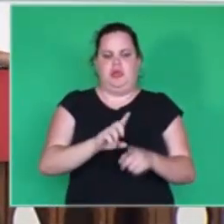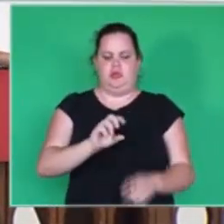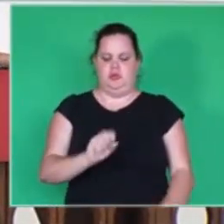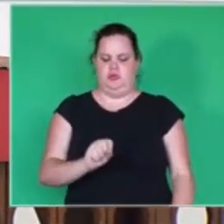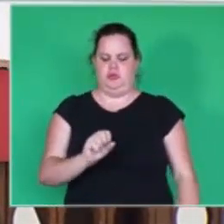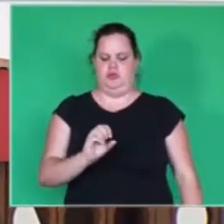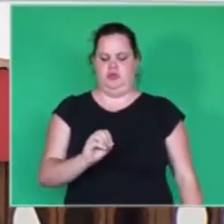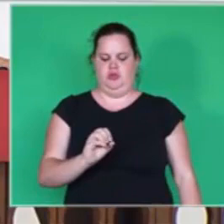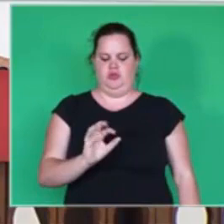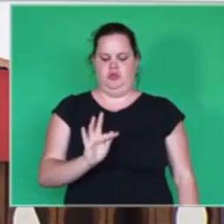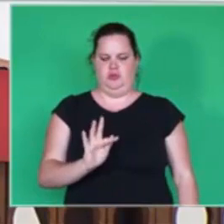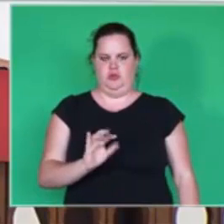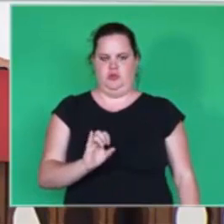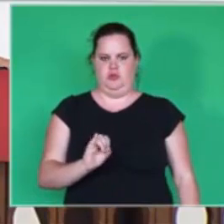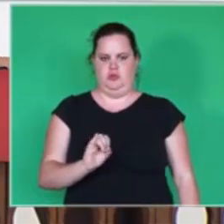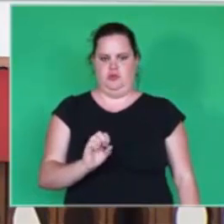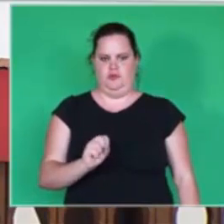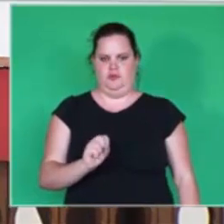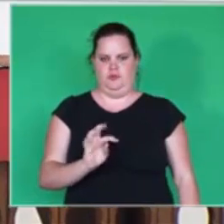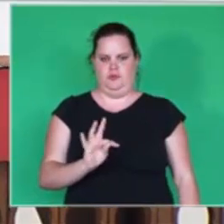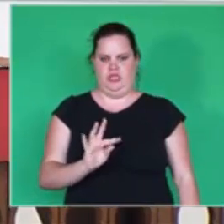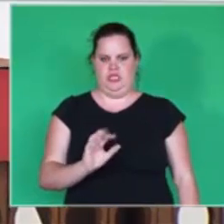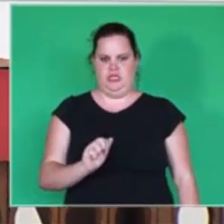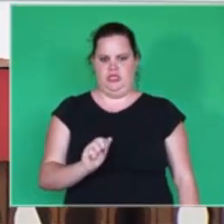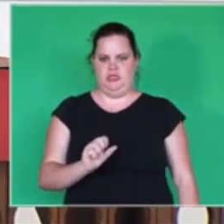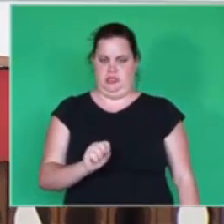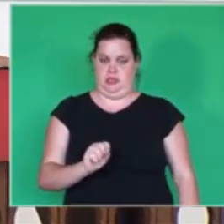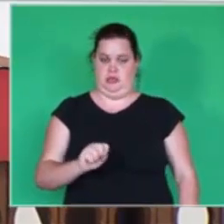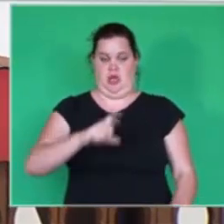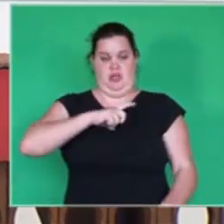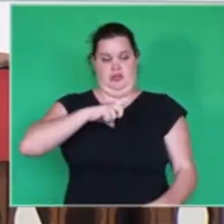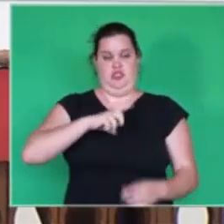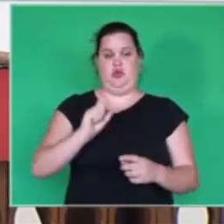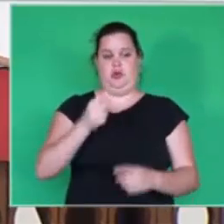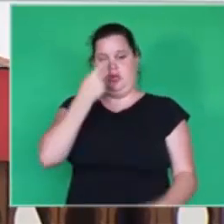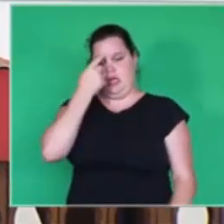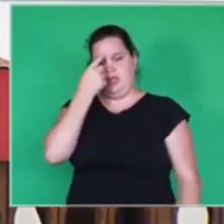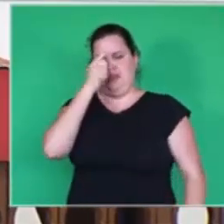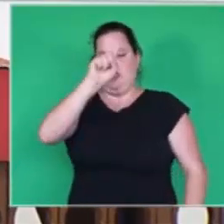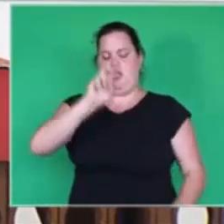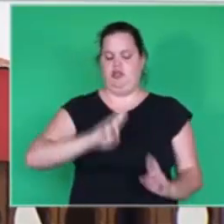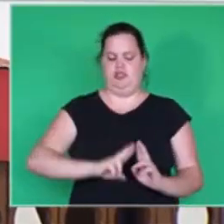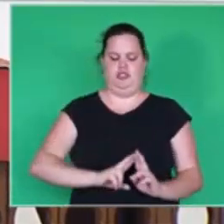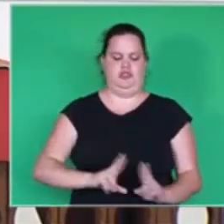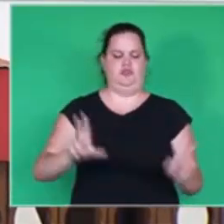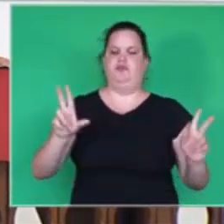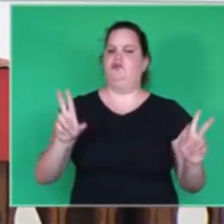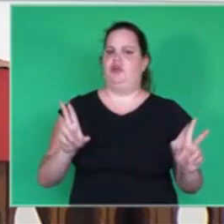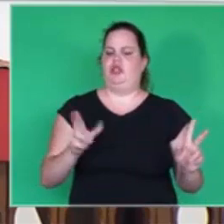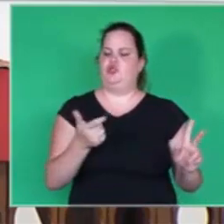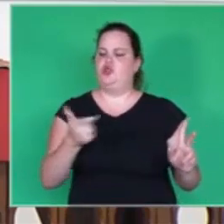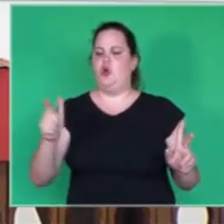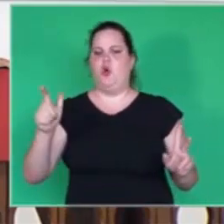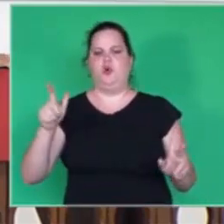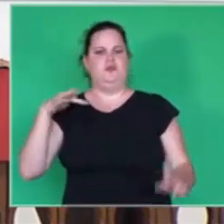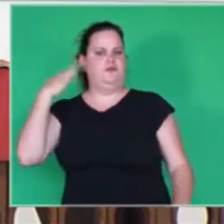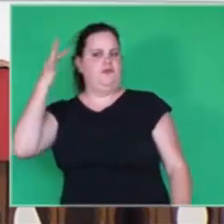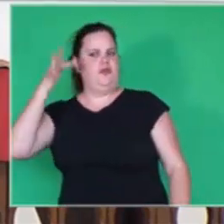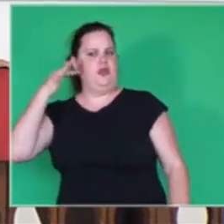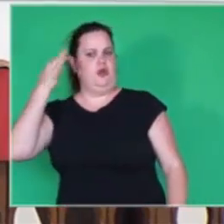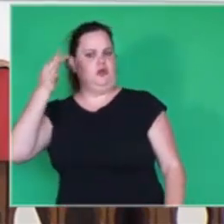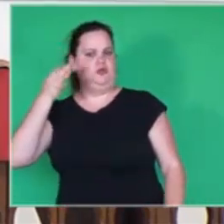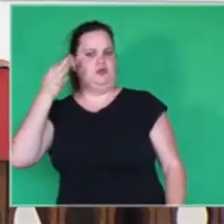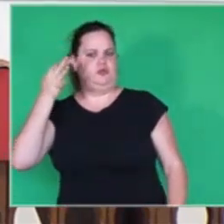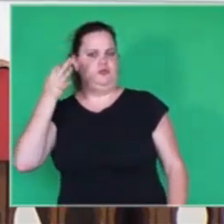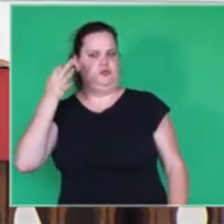sofistas. E eles tinham uma ideia diferente daqueles outros filósofos que vieram antes.